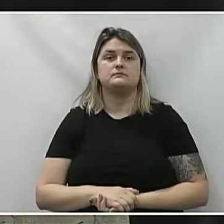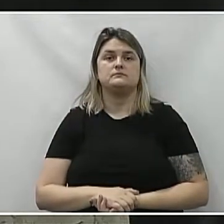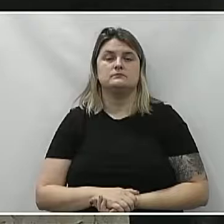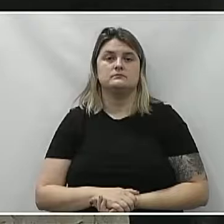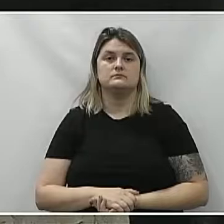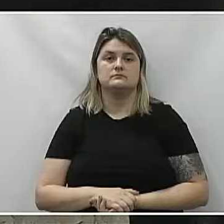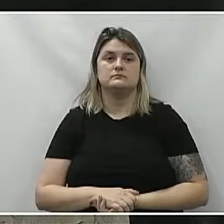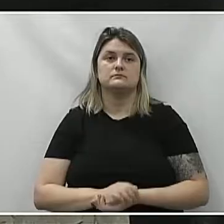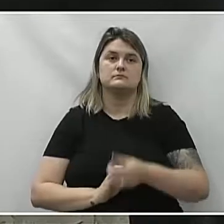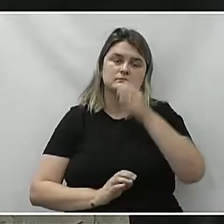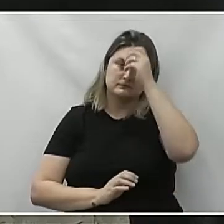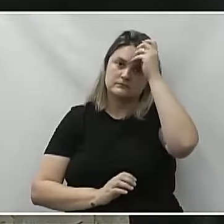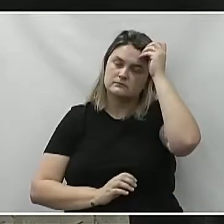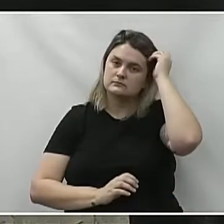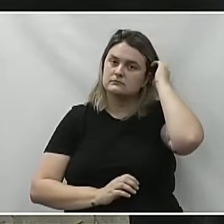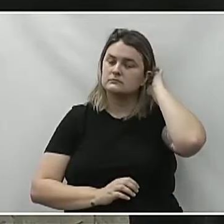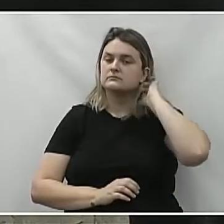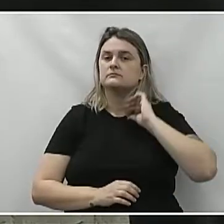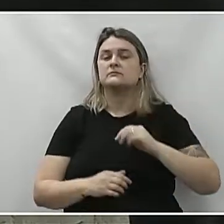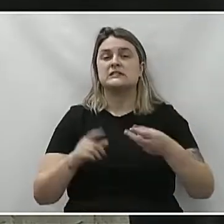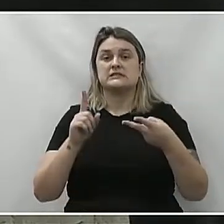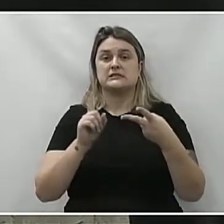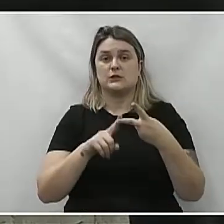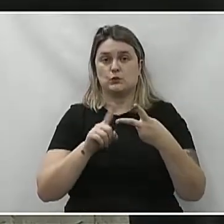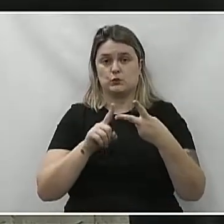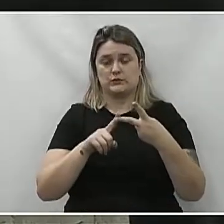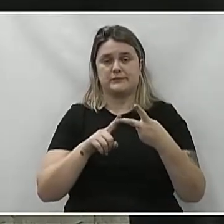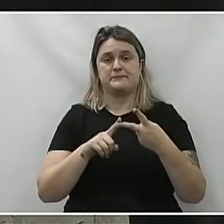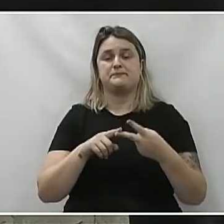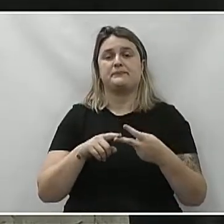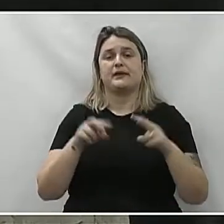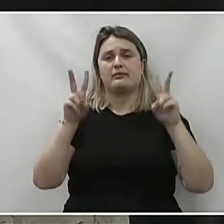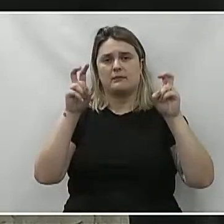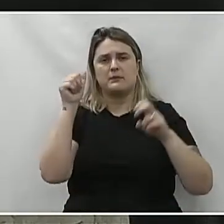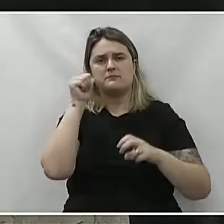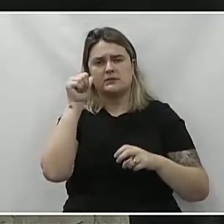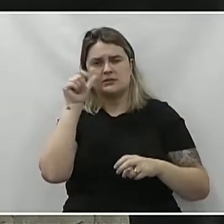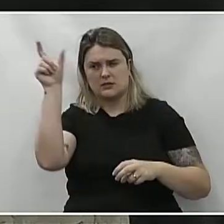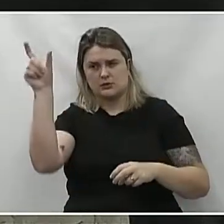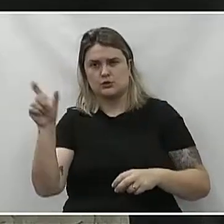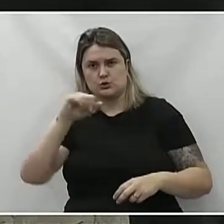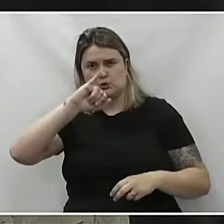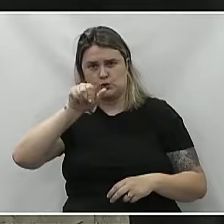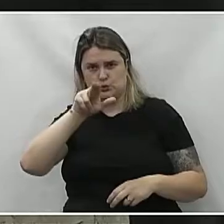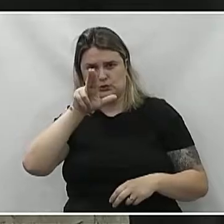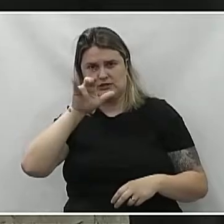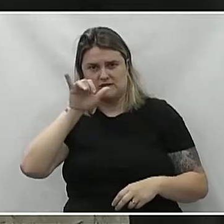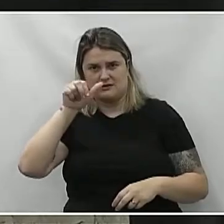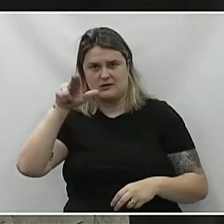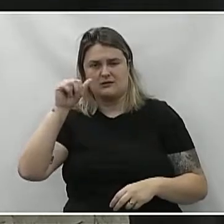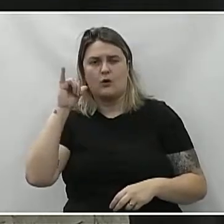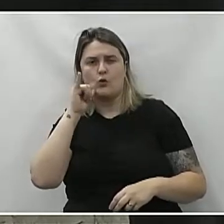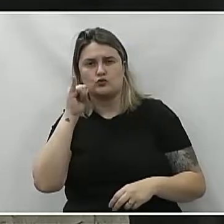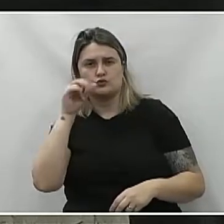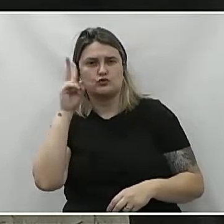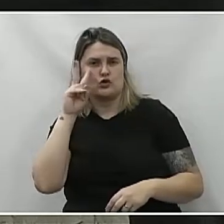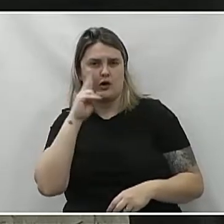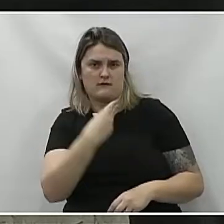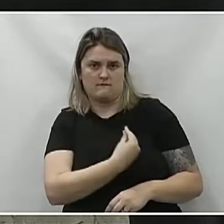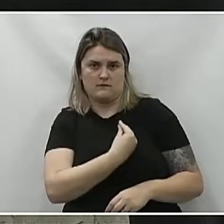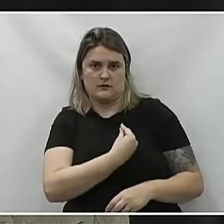Com relação ao relato da senhora Juliana aqui na tribuna,